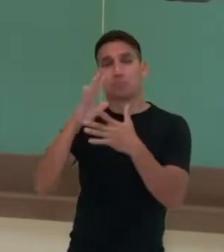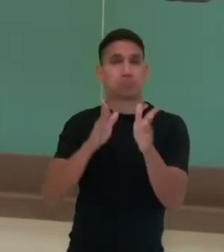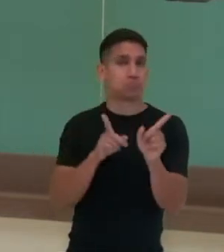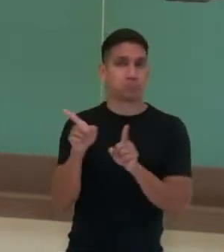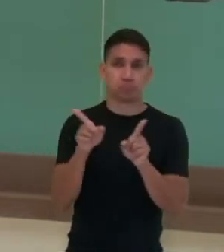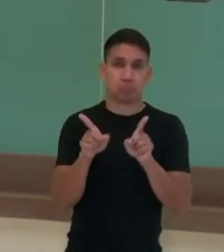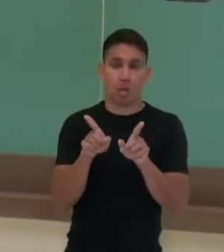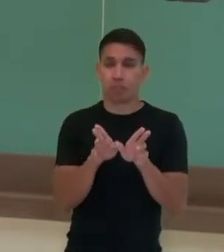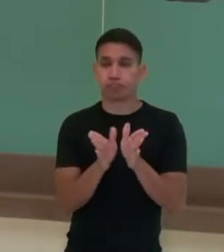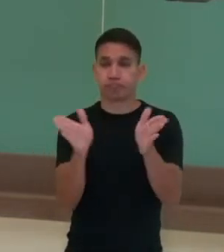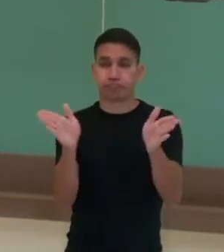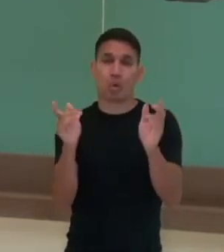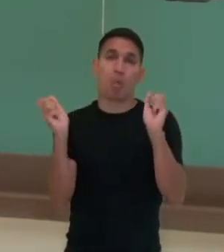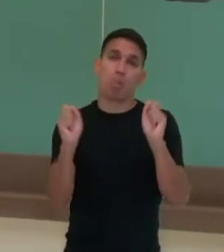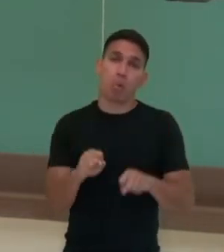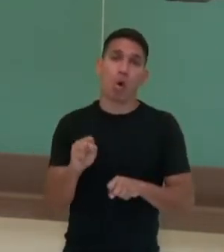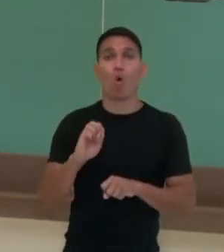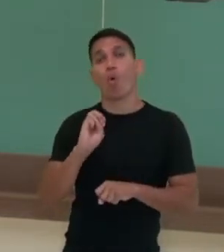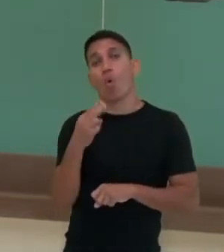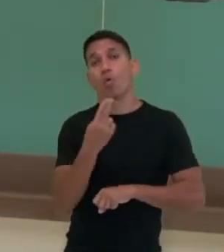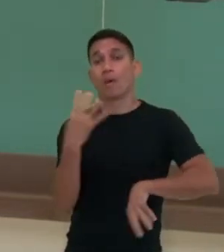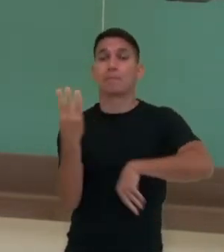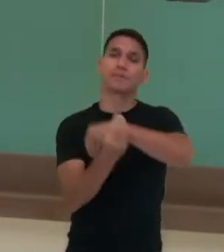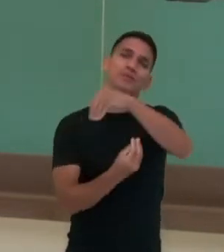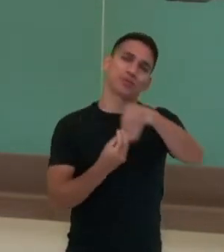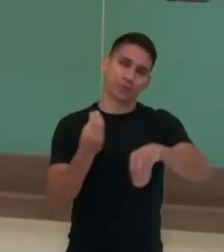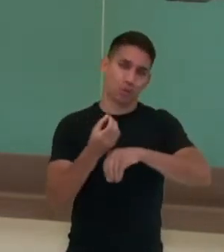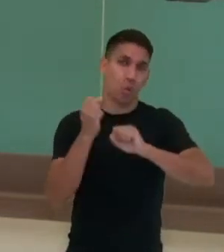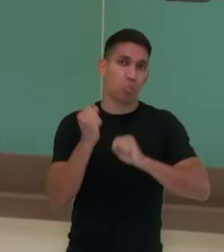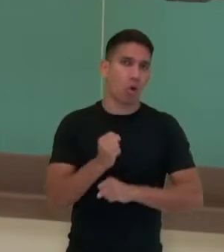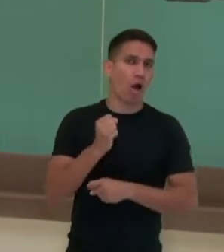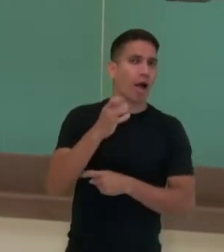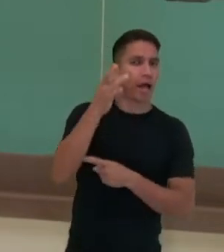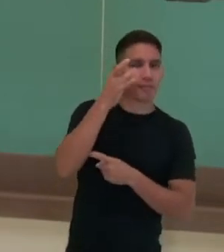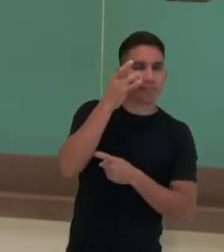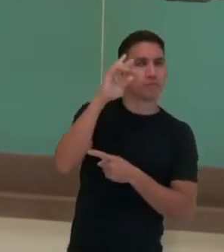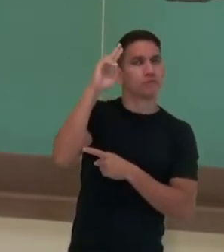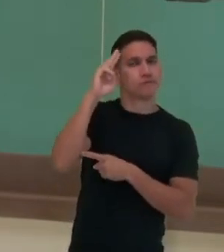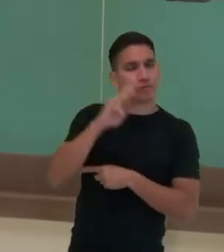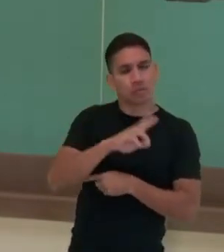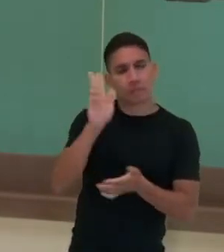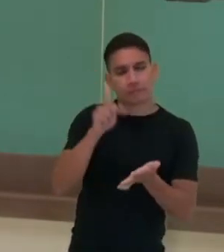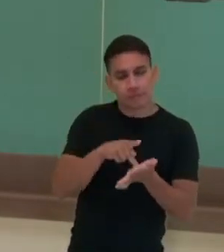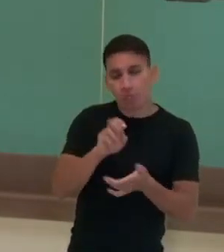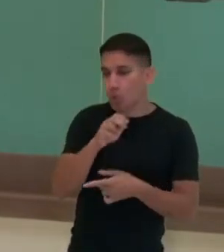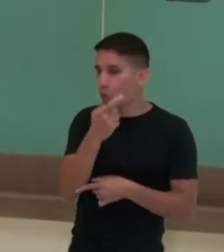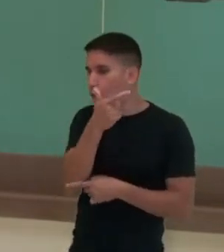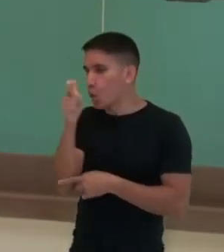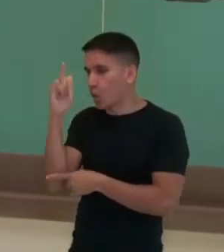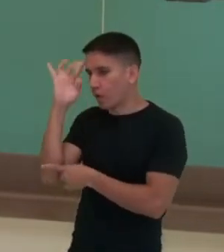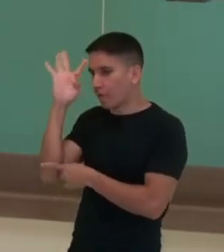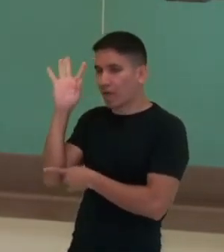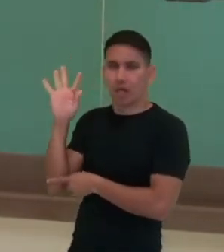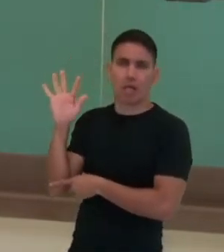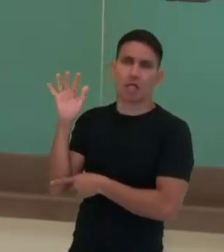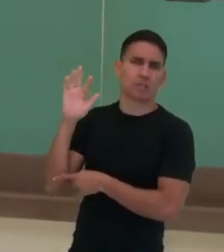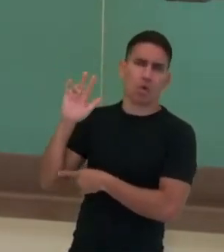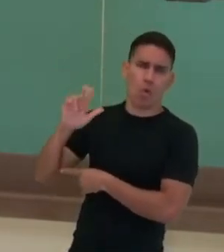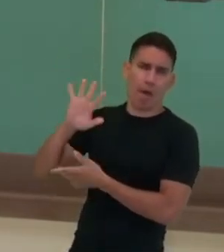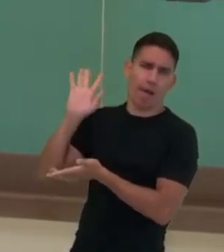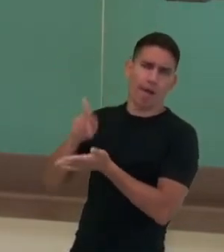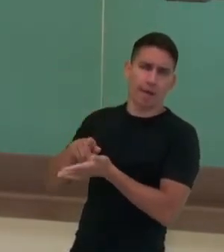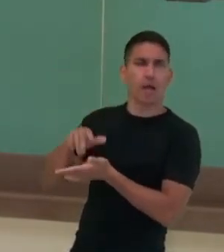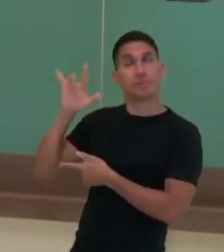Ou ainda pode ter uma mistura, né, de algumas coisas que são reais e outras coisas que não são reais, que são